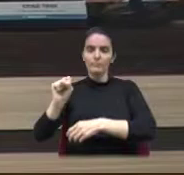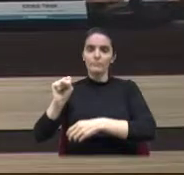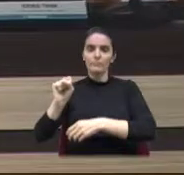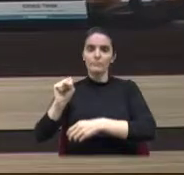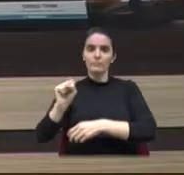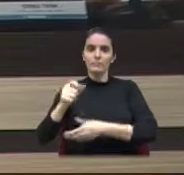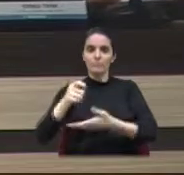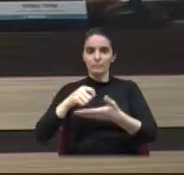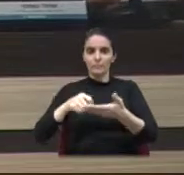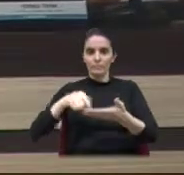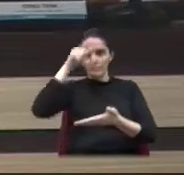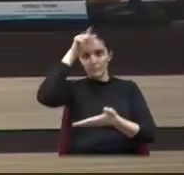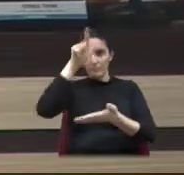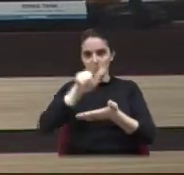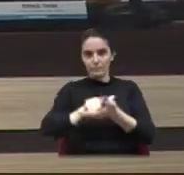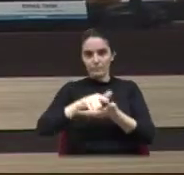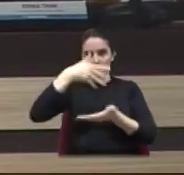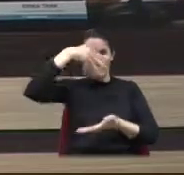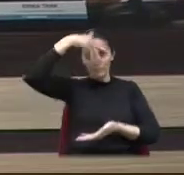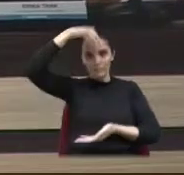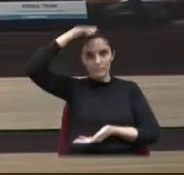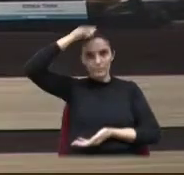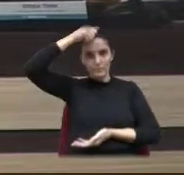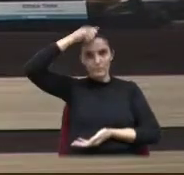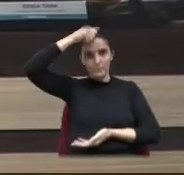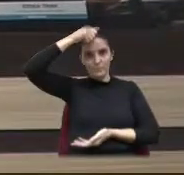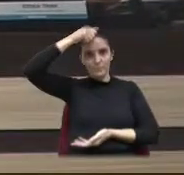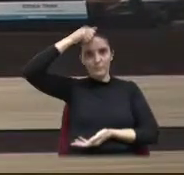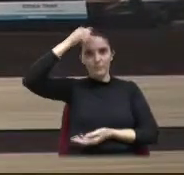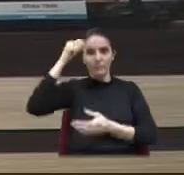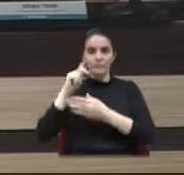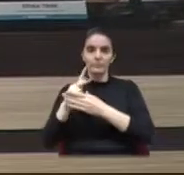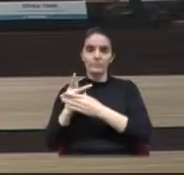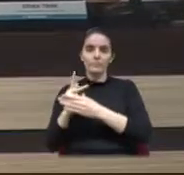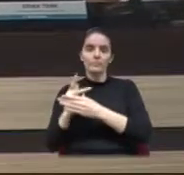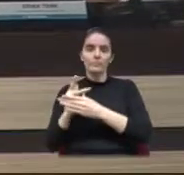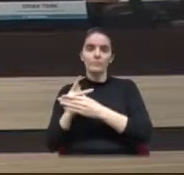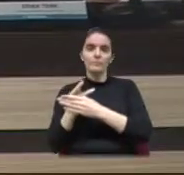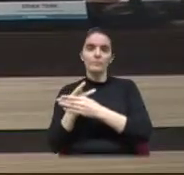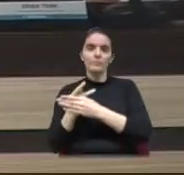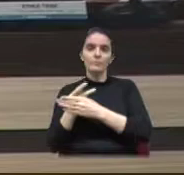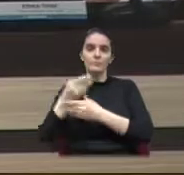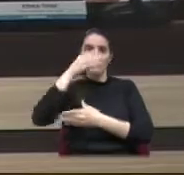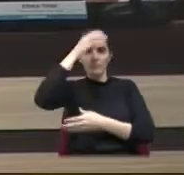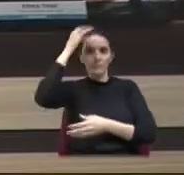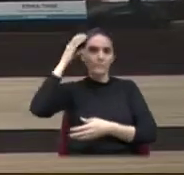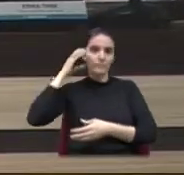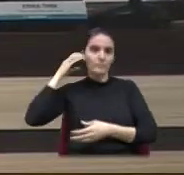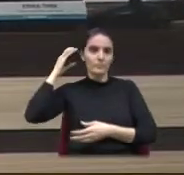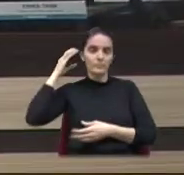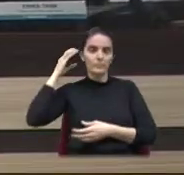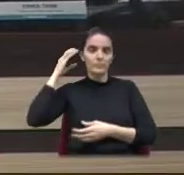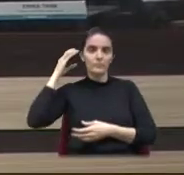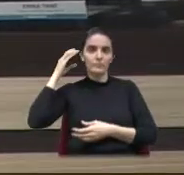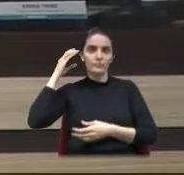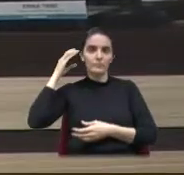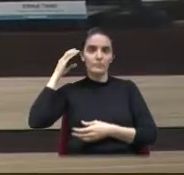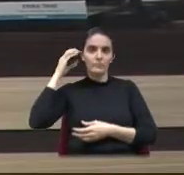Segue assinado pelos líderes Antônio Franco de Moraes, Hélder Lúcio de Oliveira, Carolina de Moraes Pontes,